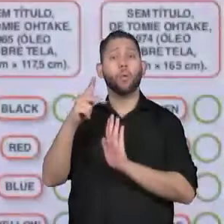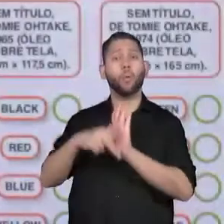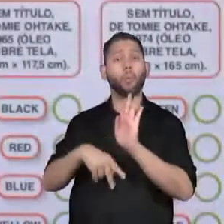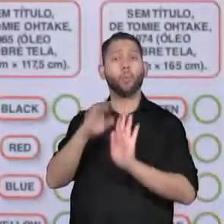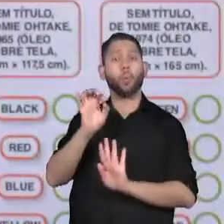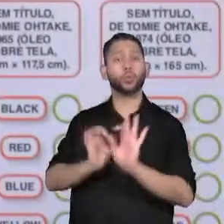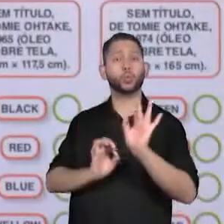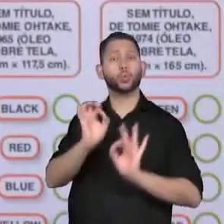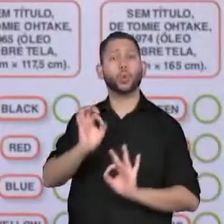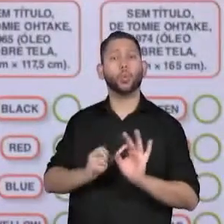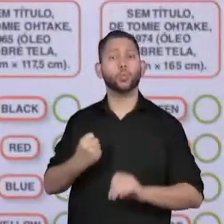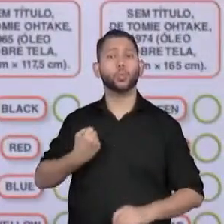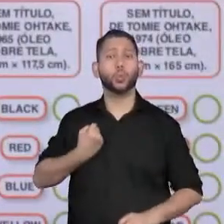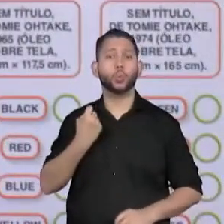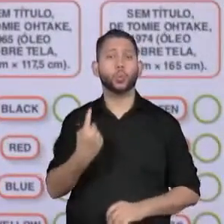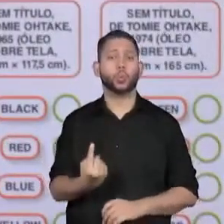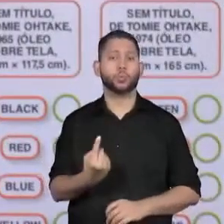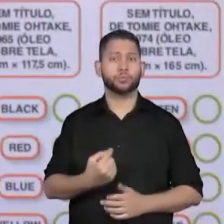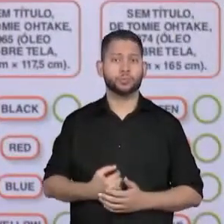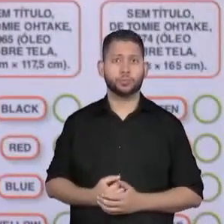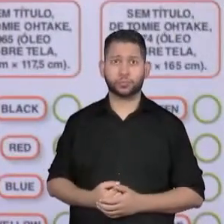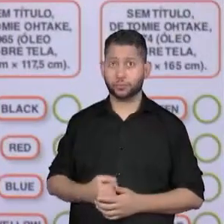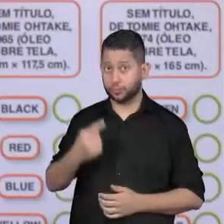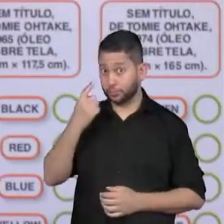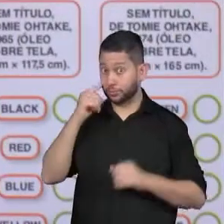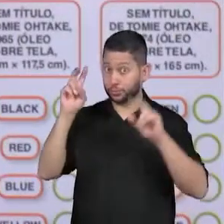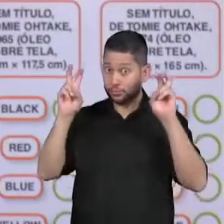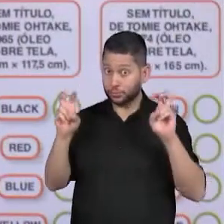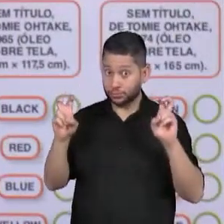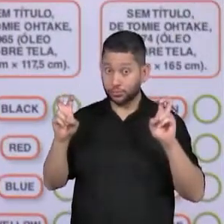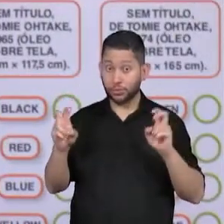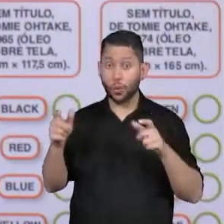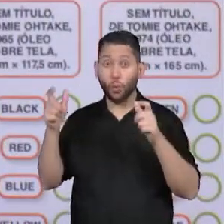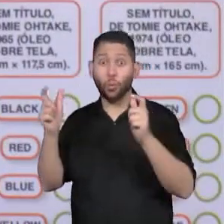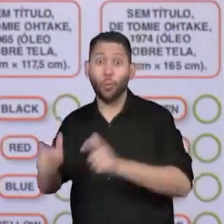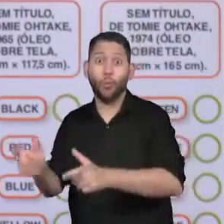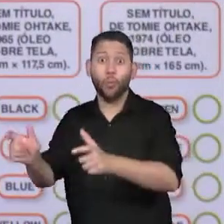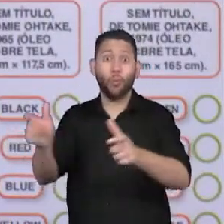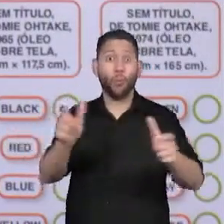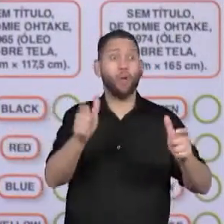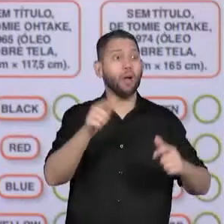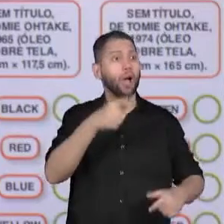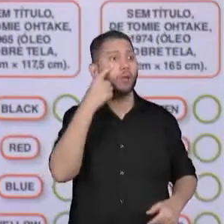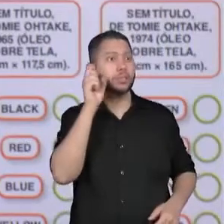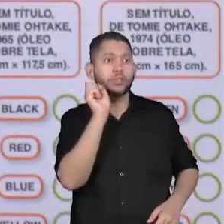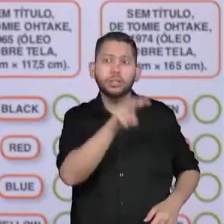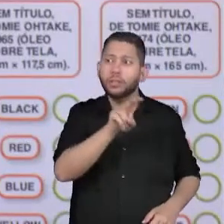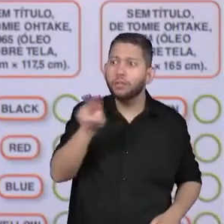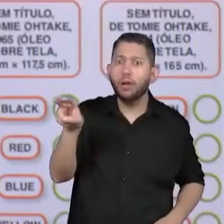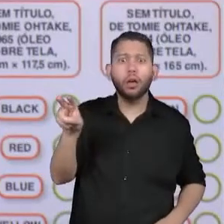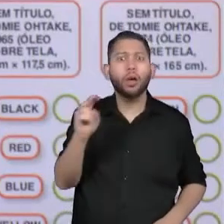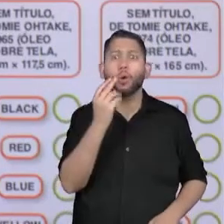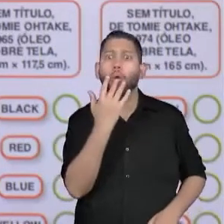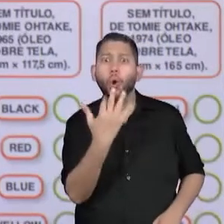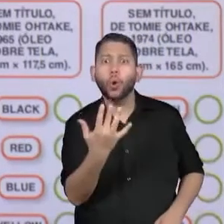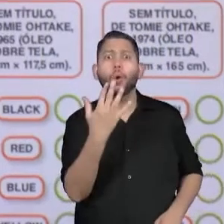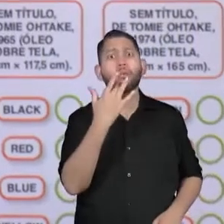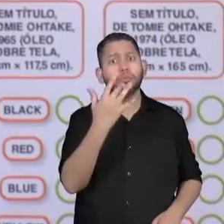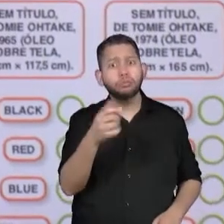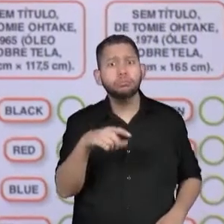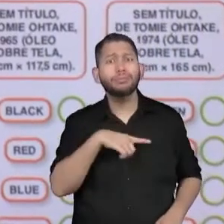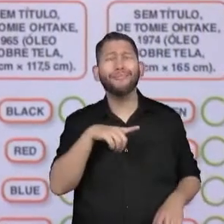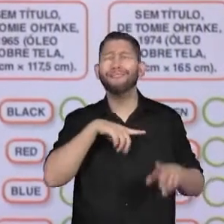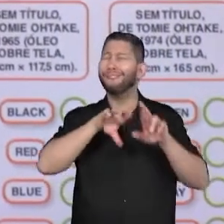o projeto número 1, que tem o título de Colors Are Everywhere. as cores estão em todos